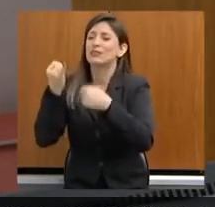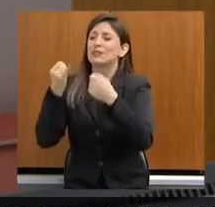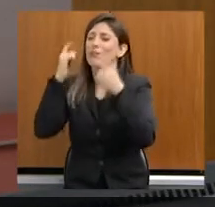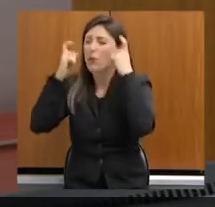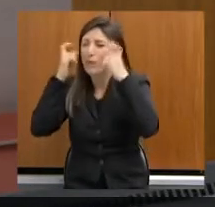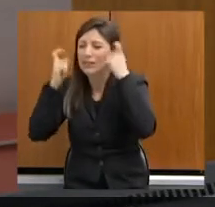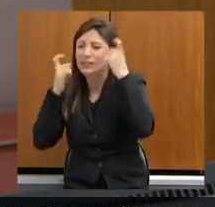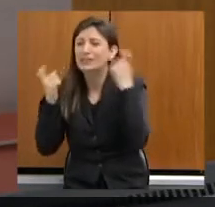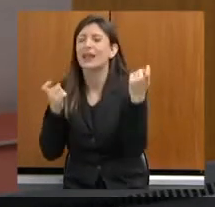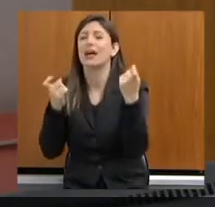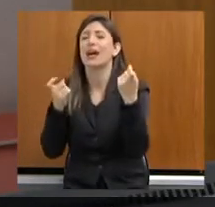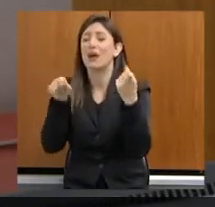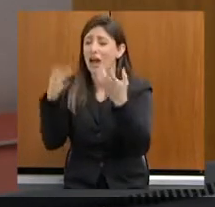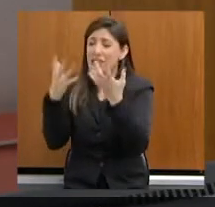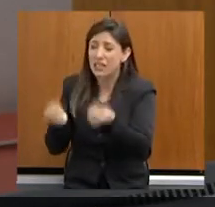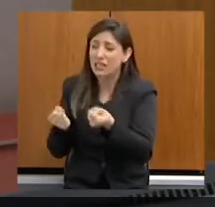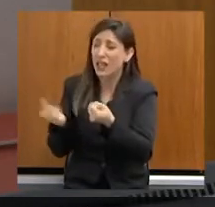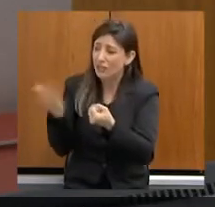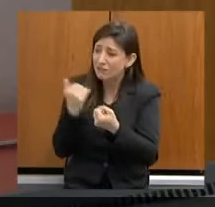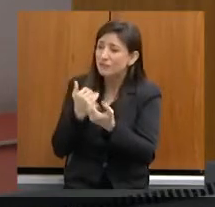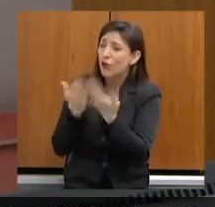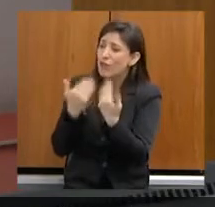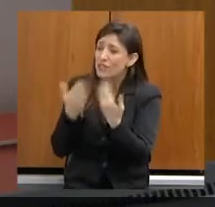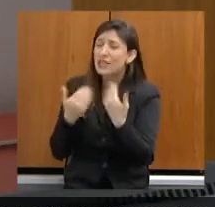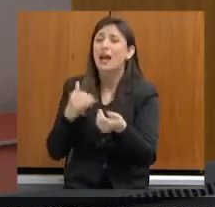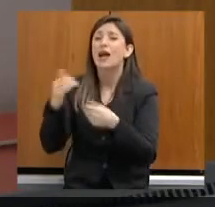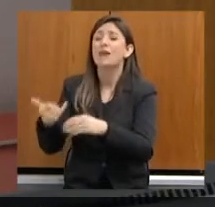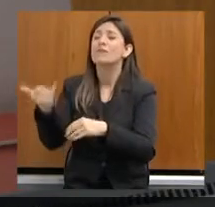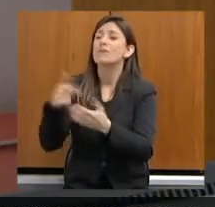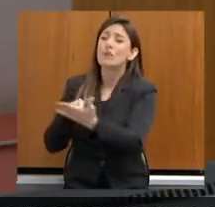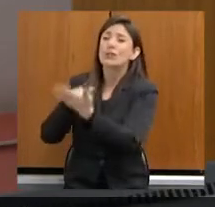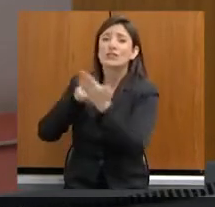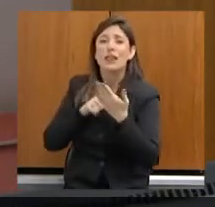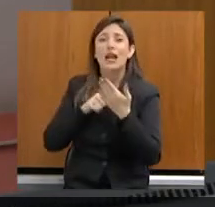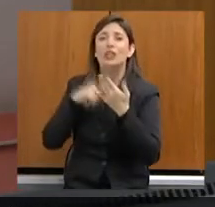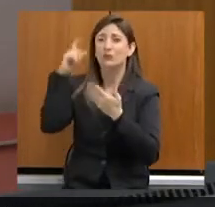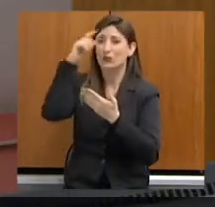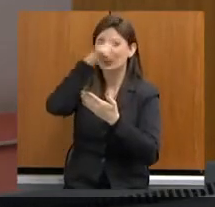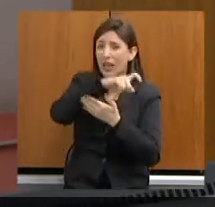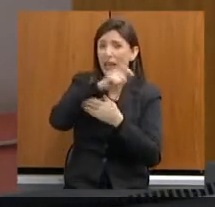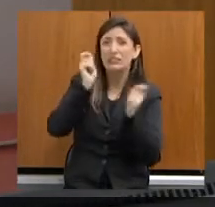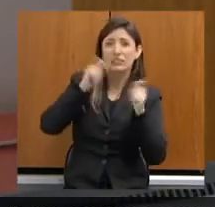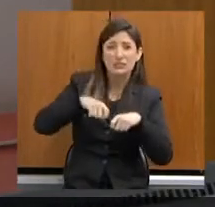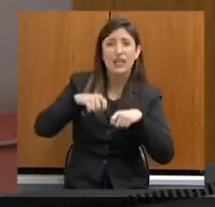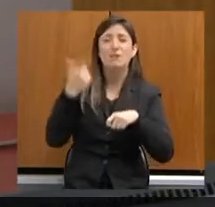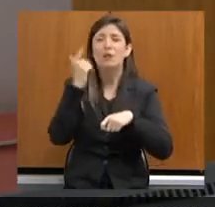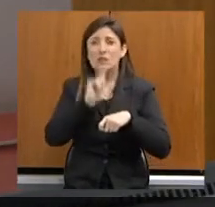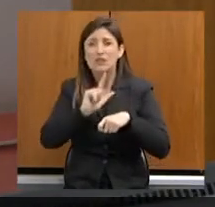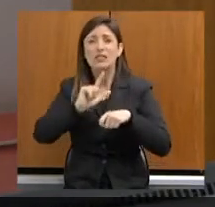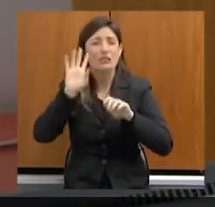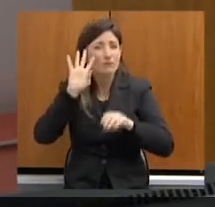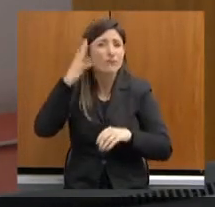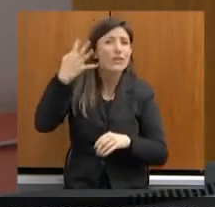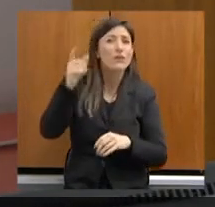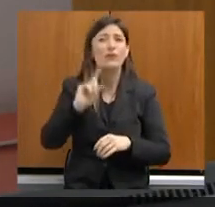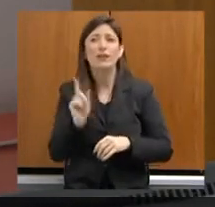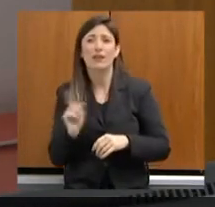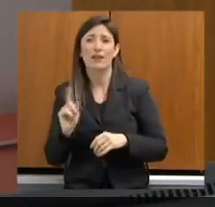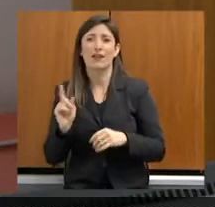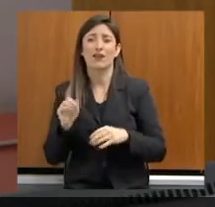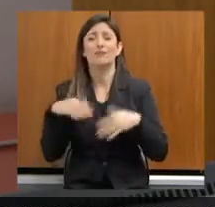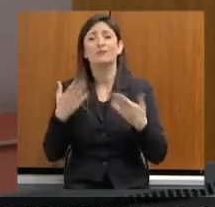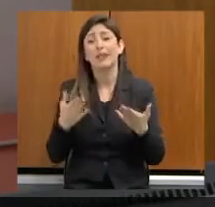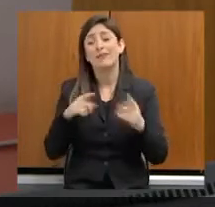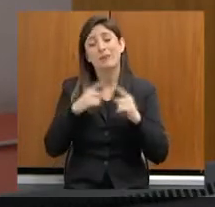dialogar e mostrar o que que é que que é dificuldades elas podem ser vencidos ou não esse assunto não está sendo trabalhado no